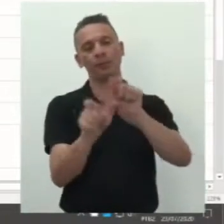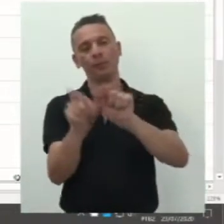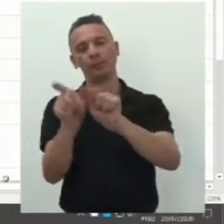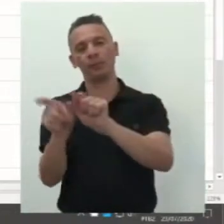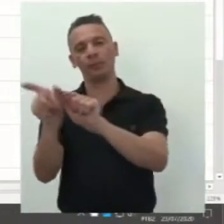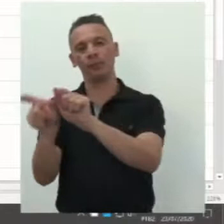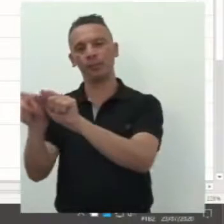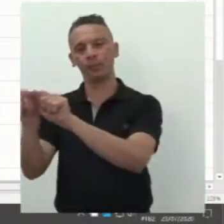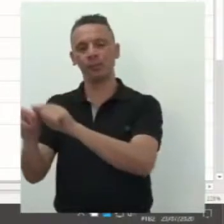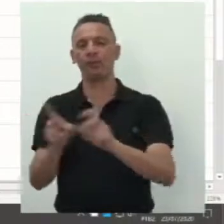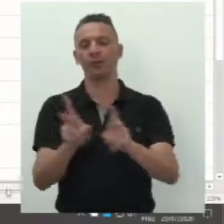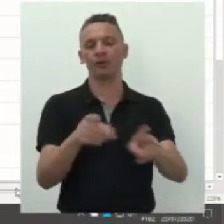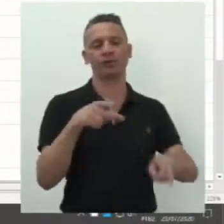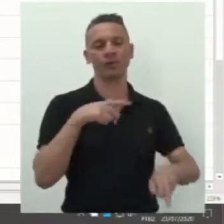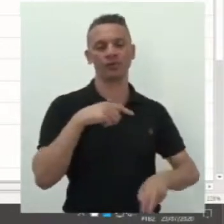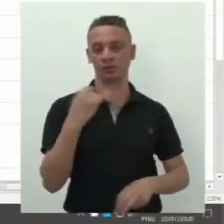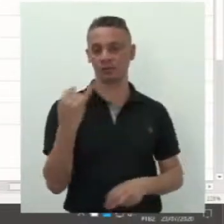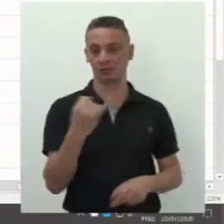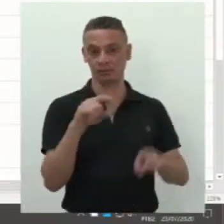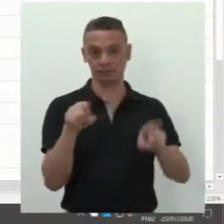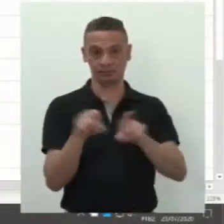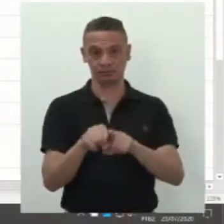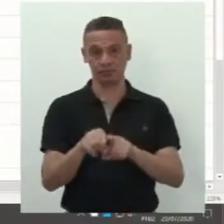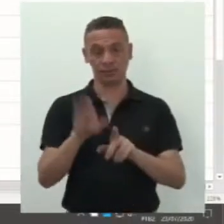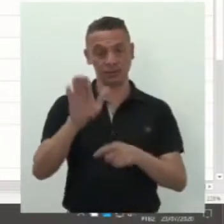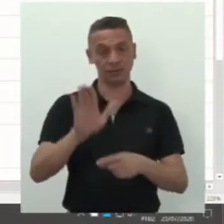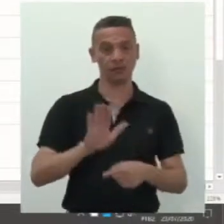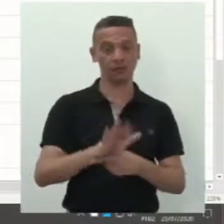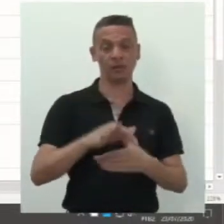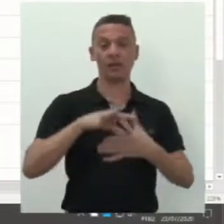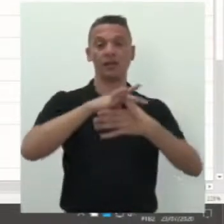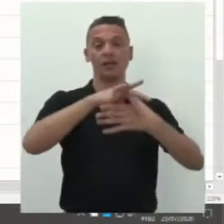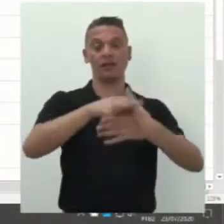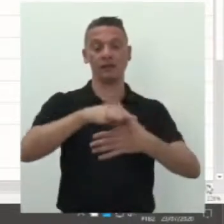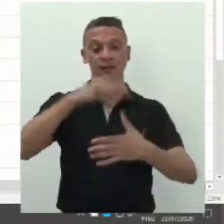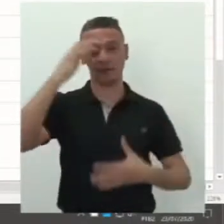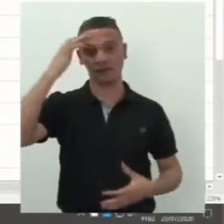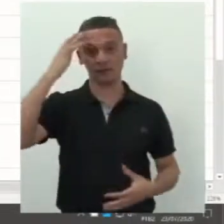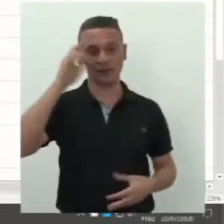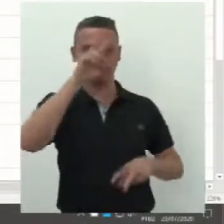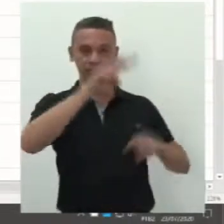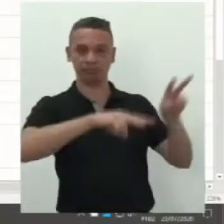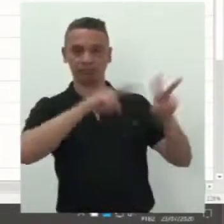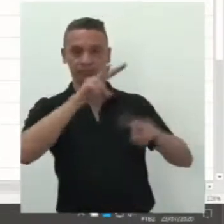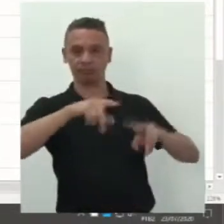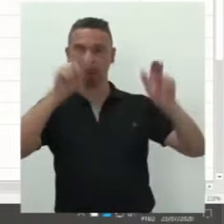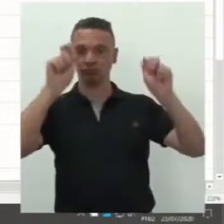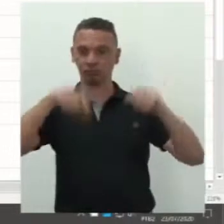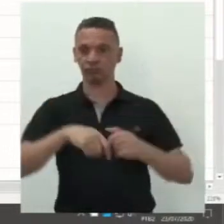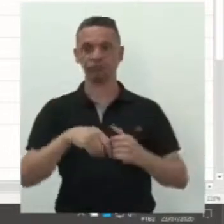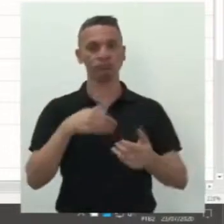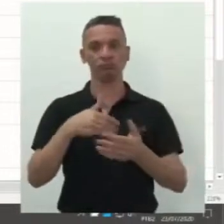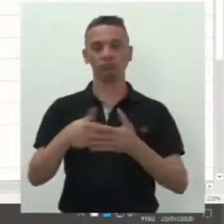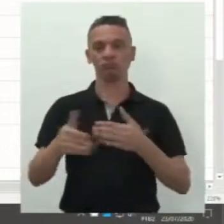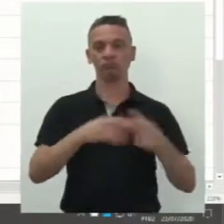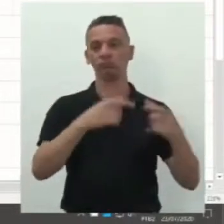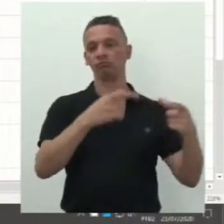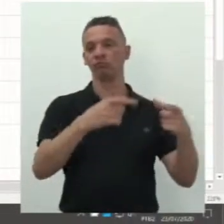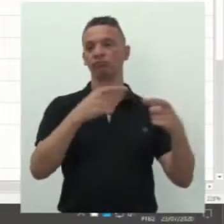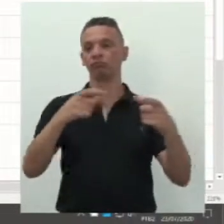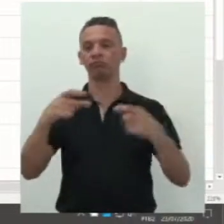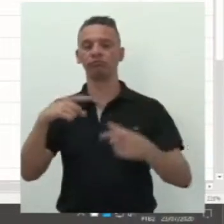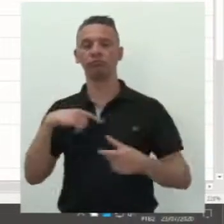sempre consigo manter a primeira coluna de referência, tá? Então, independente de onde eu tiver, ó, eu estou aqui